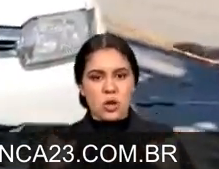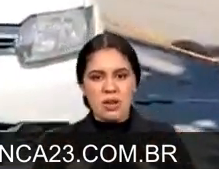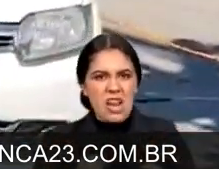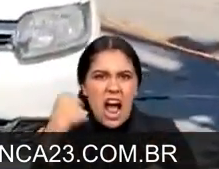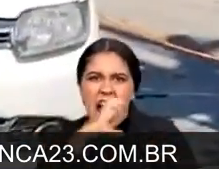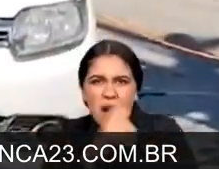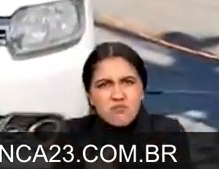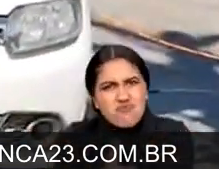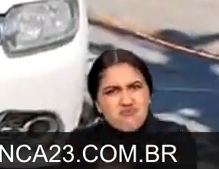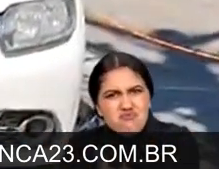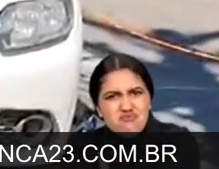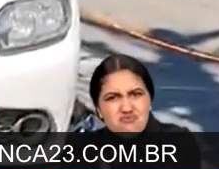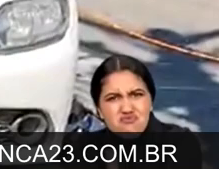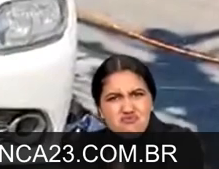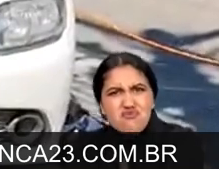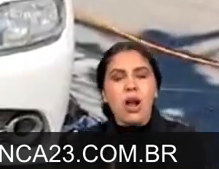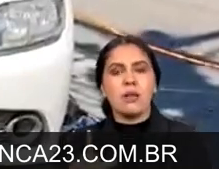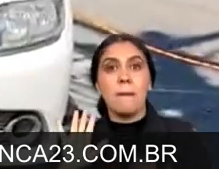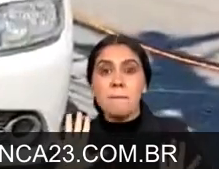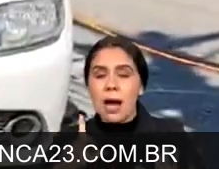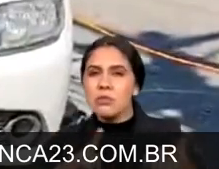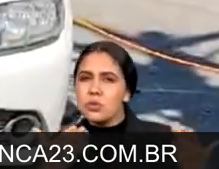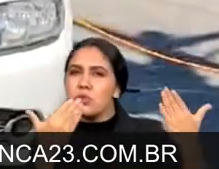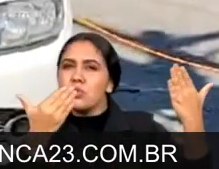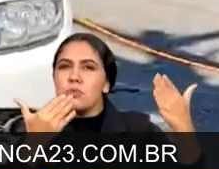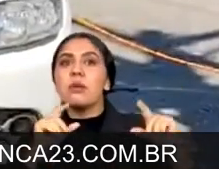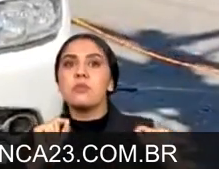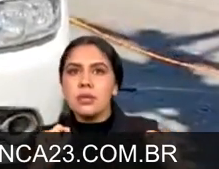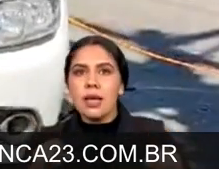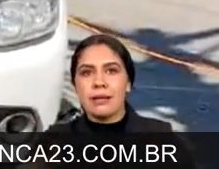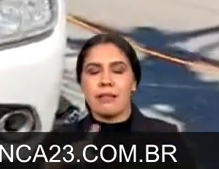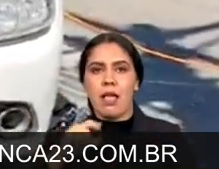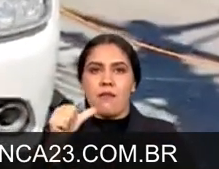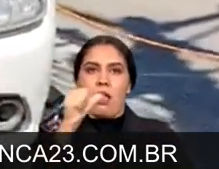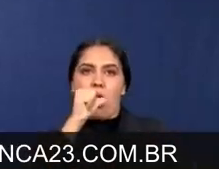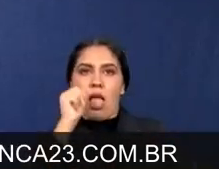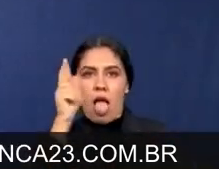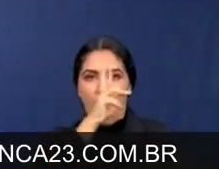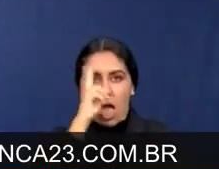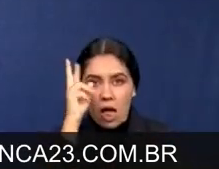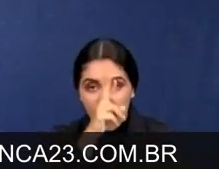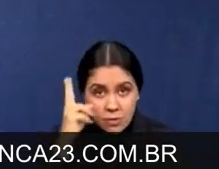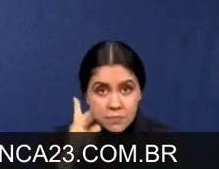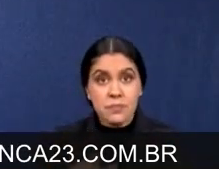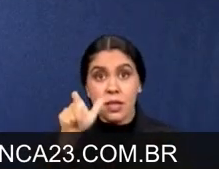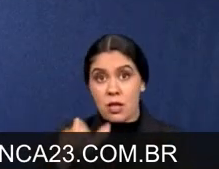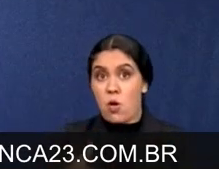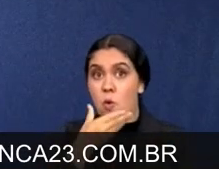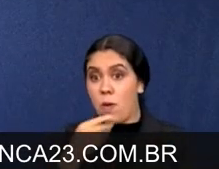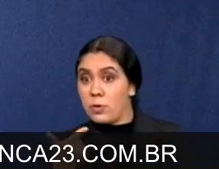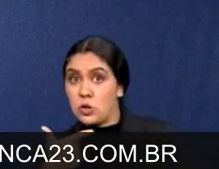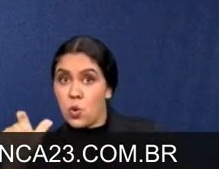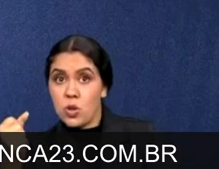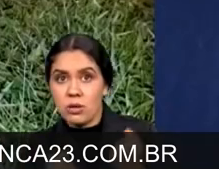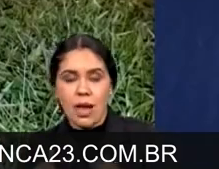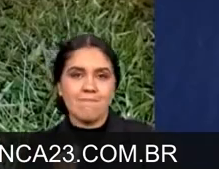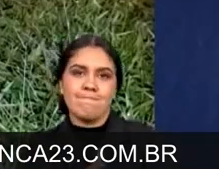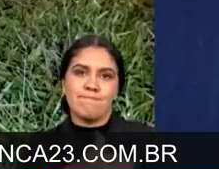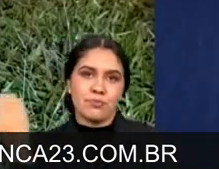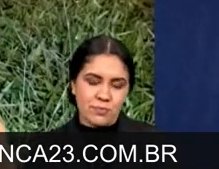alta velocidade. Há suspeita de que ele tinha ingerido bebida alcoólica. O condutor do outro veículo